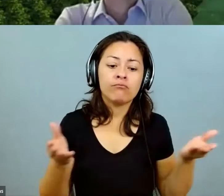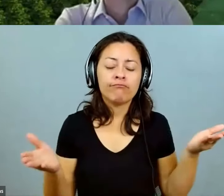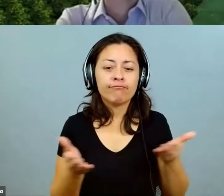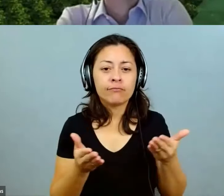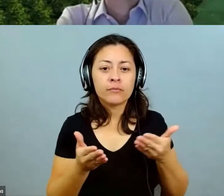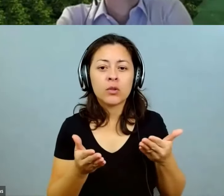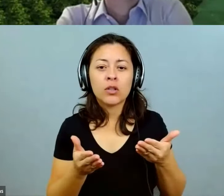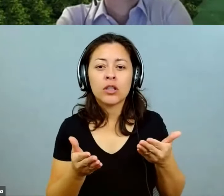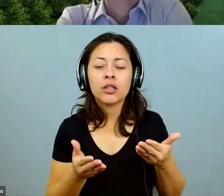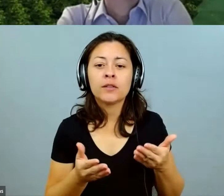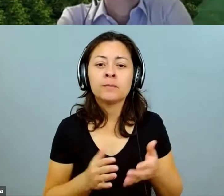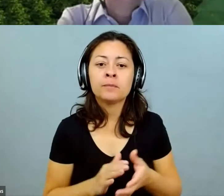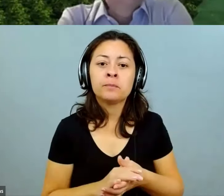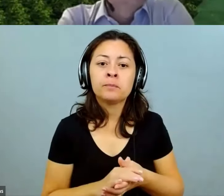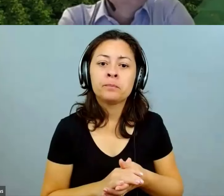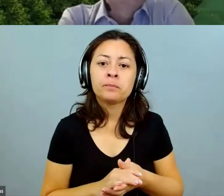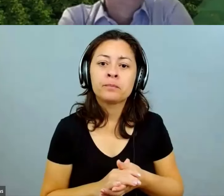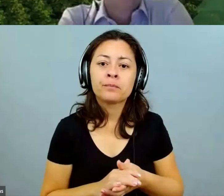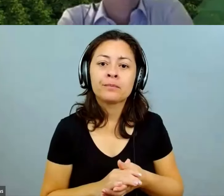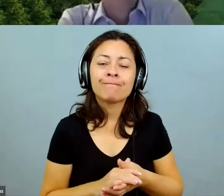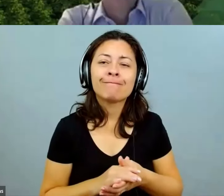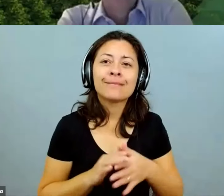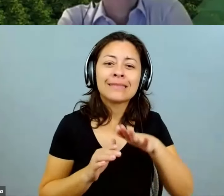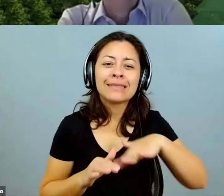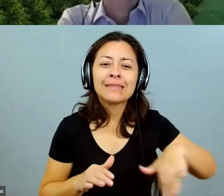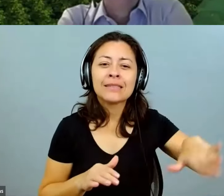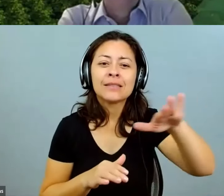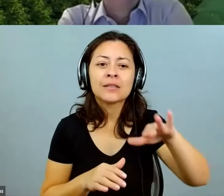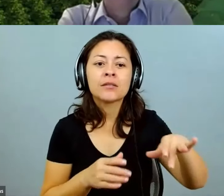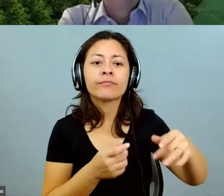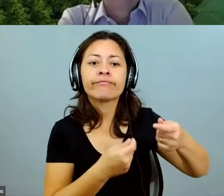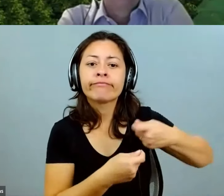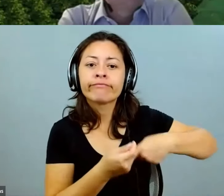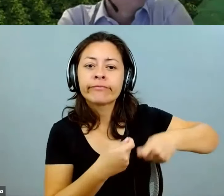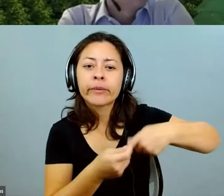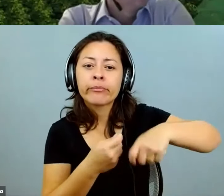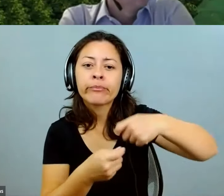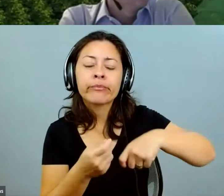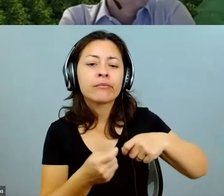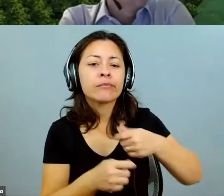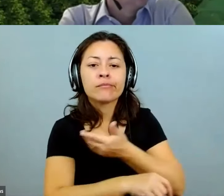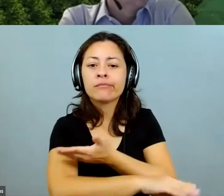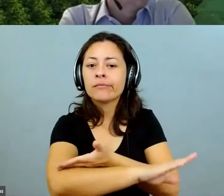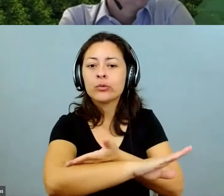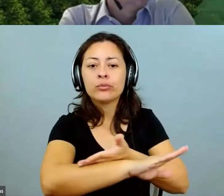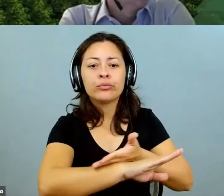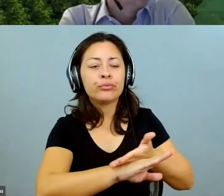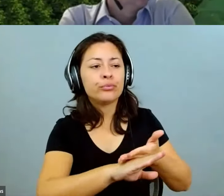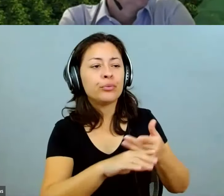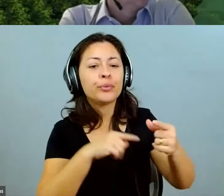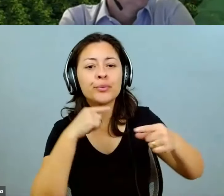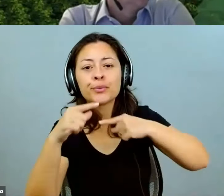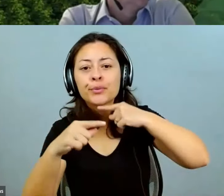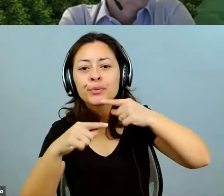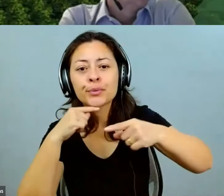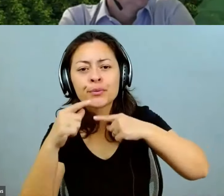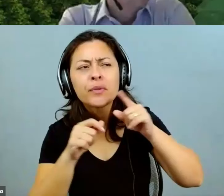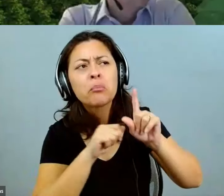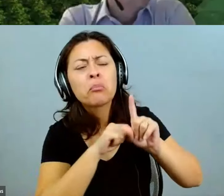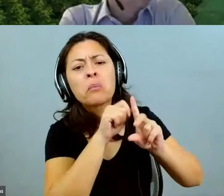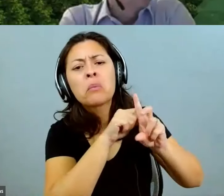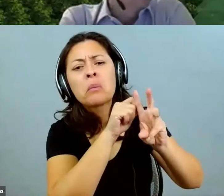uma uma um mercado que sempre está com dúvida sobre o que vai acontecer nos próximos meses